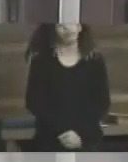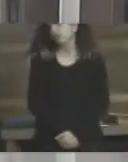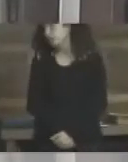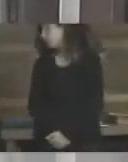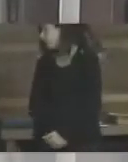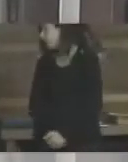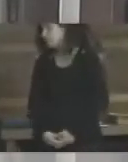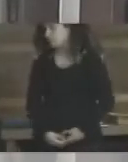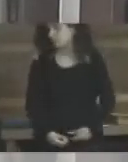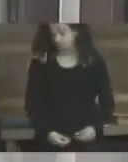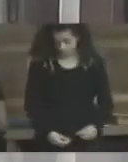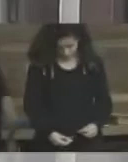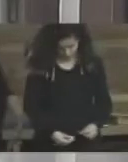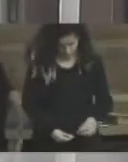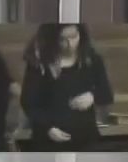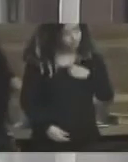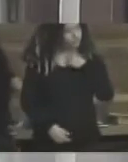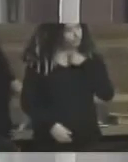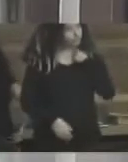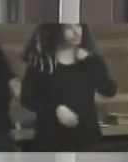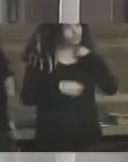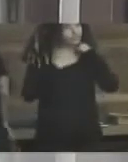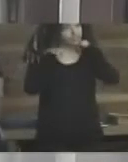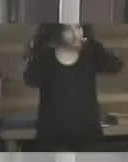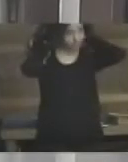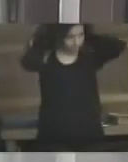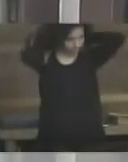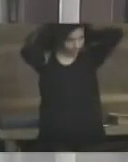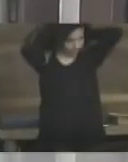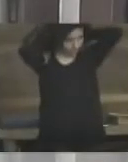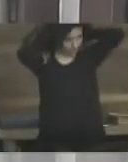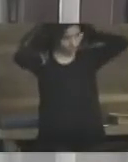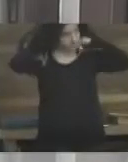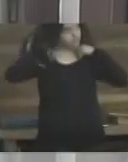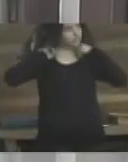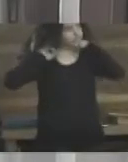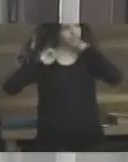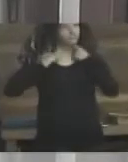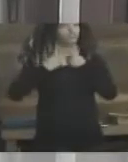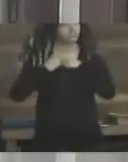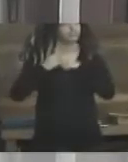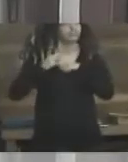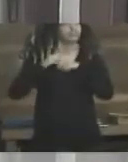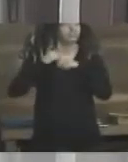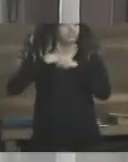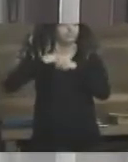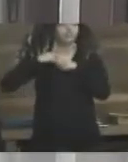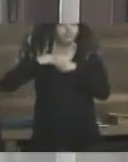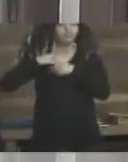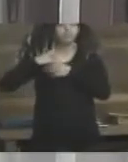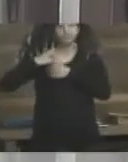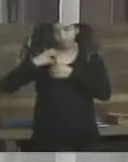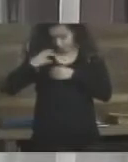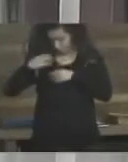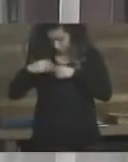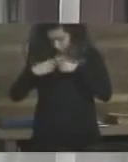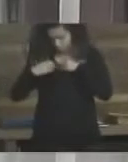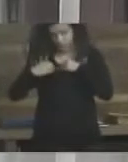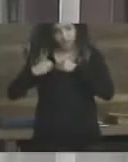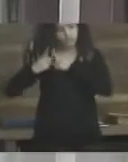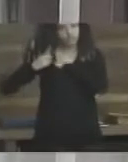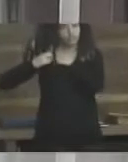ter local escuro ainda é um absurdo. E para finalizar, a indicação 4607, onde eu peço a